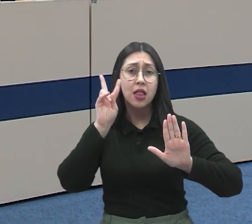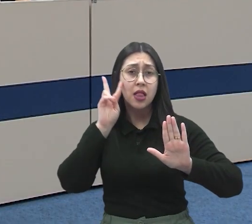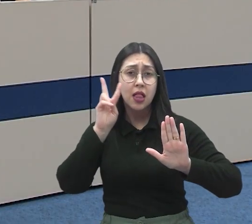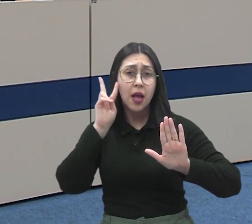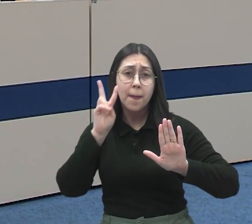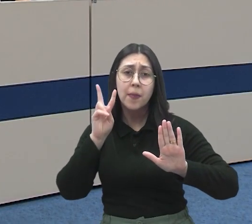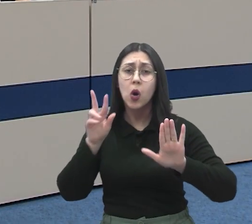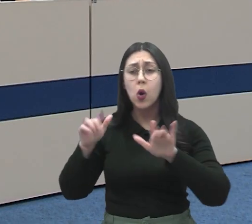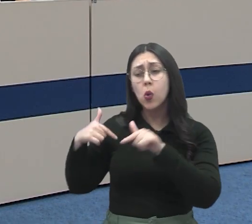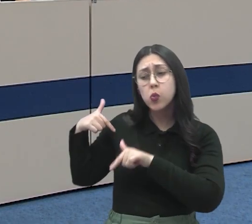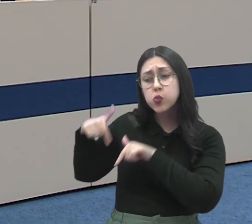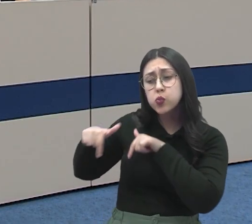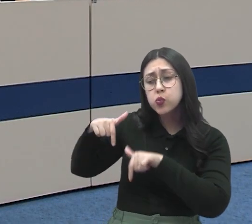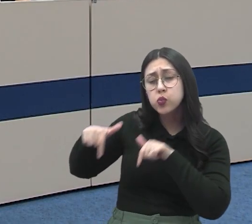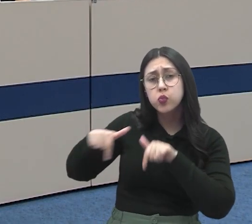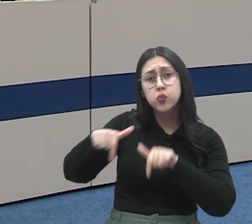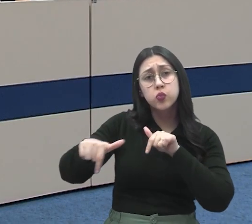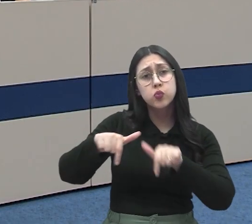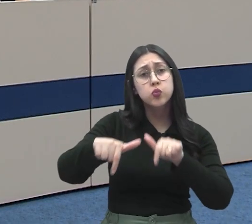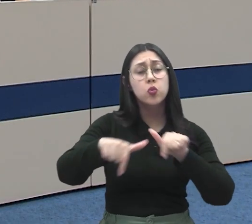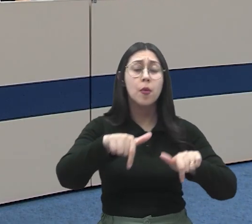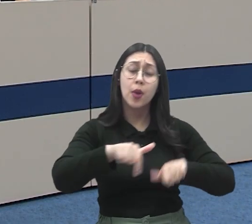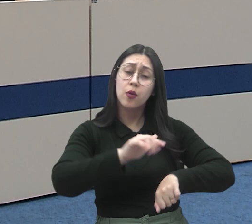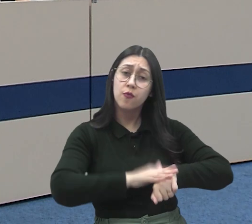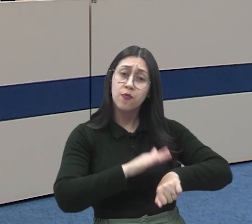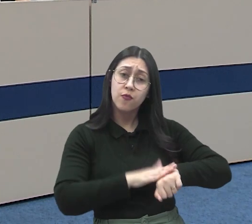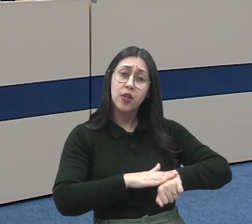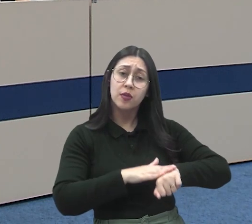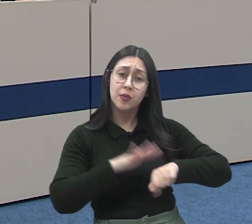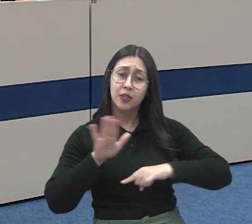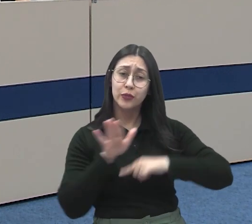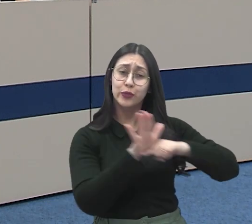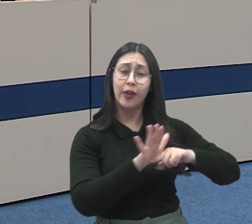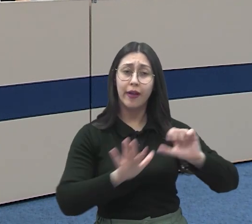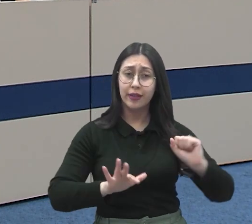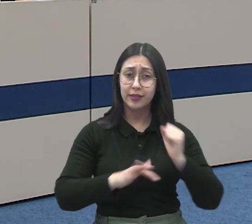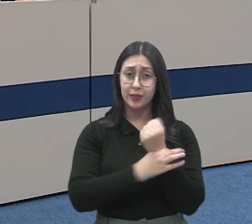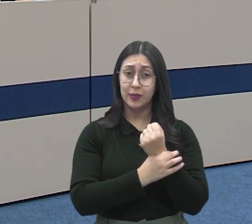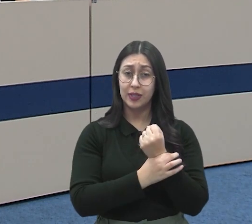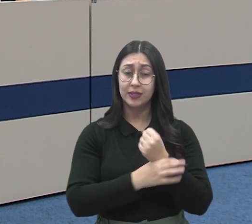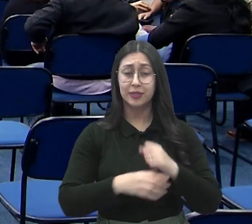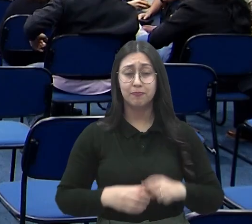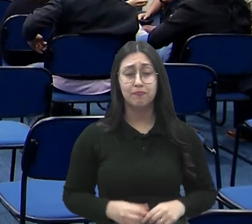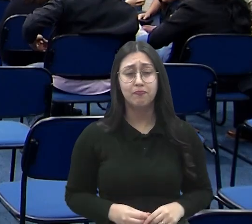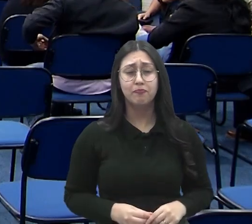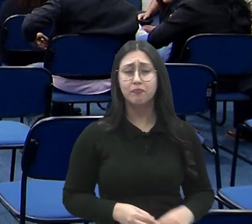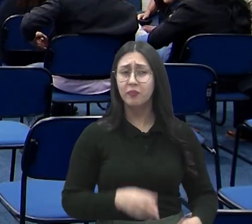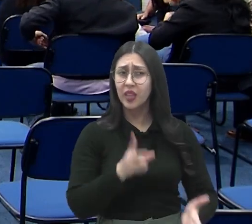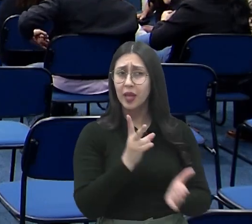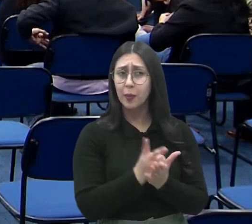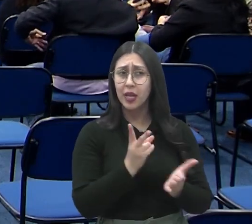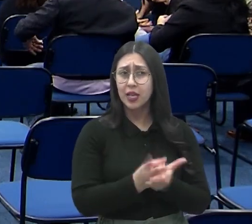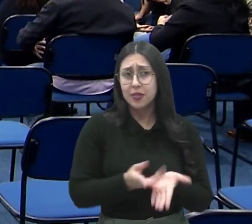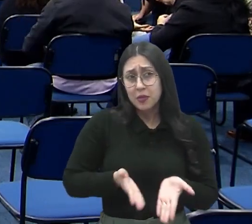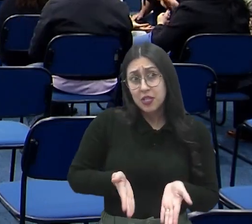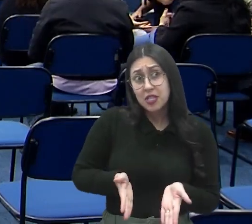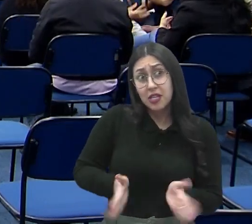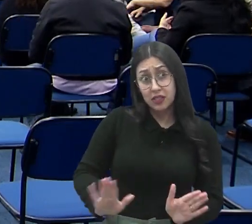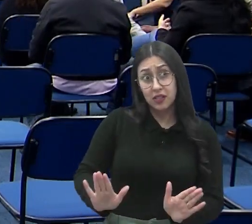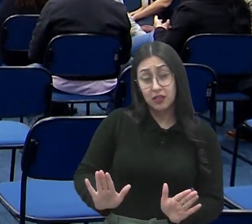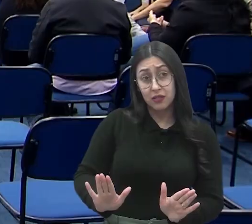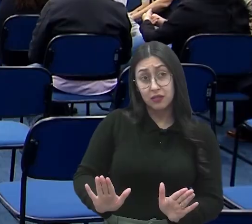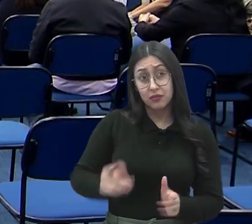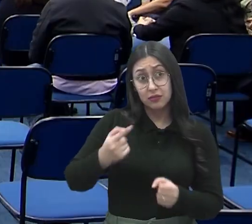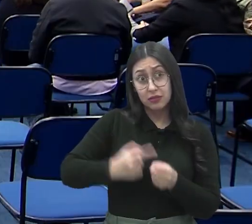em sua fala os trabalhos prestados pelo homenageado à segurança pública de São Paulo. Apesar de ter nascido em